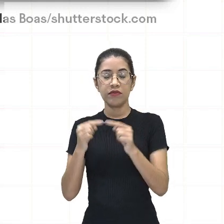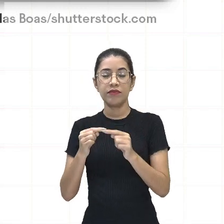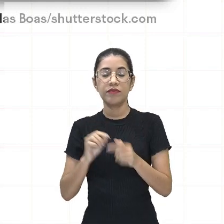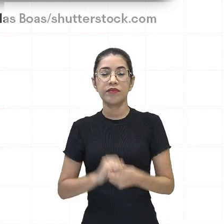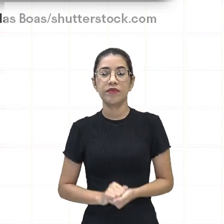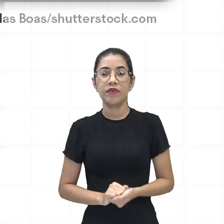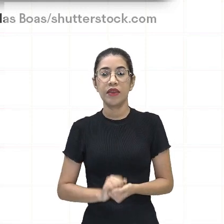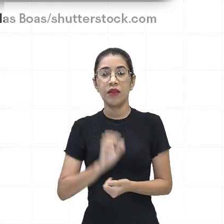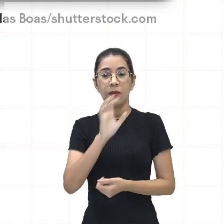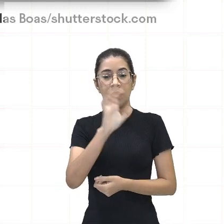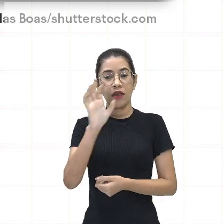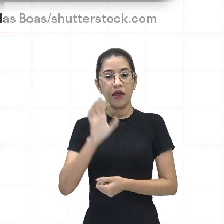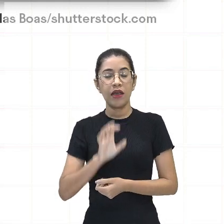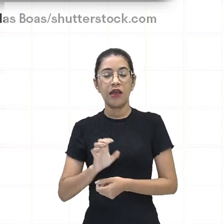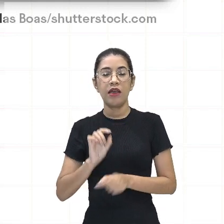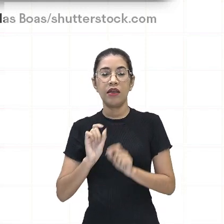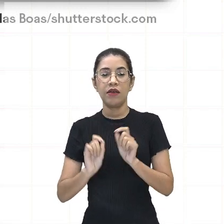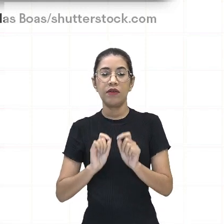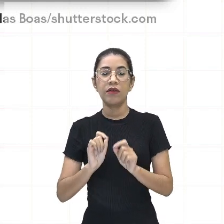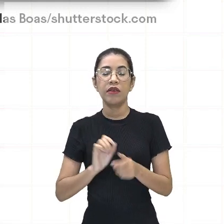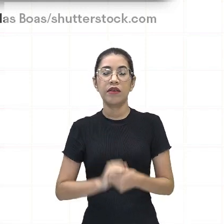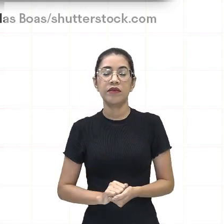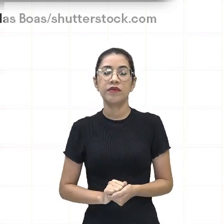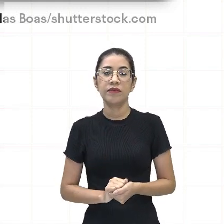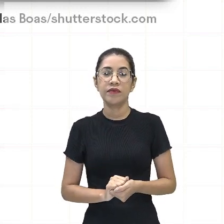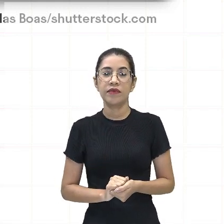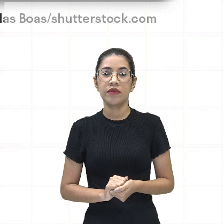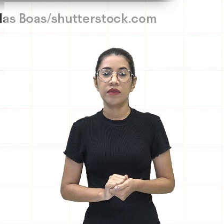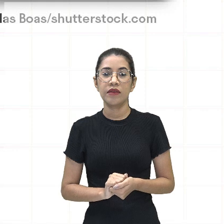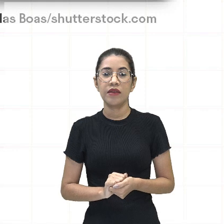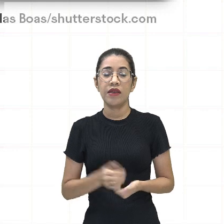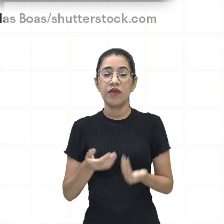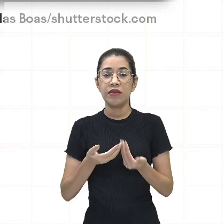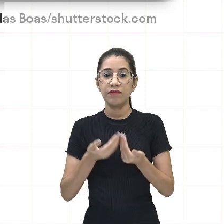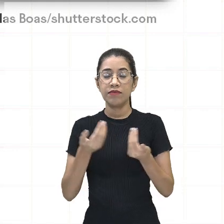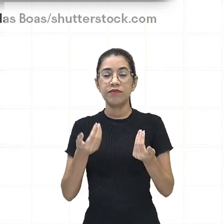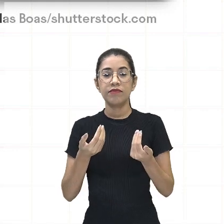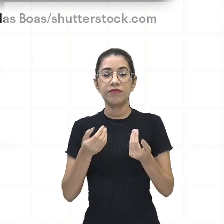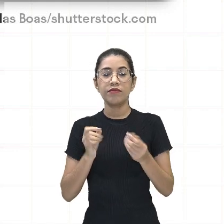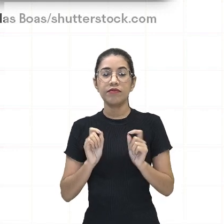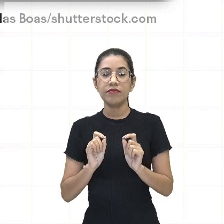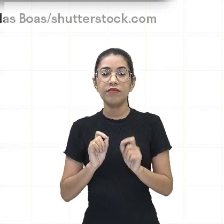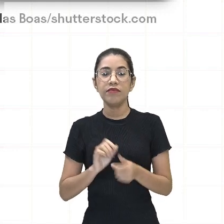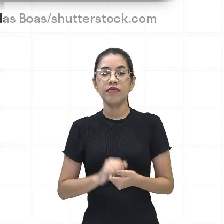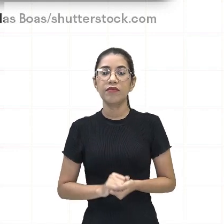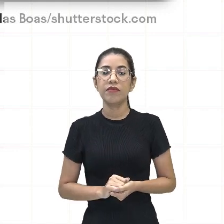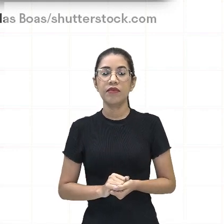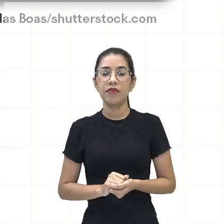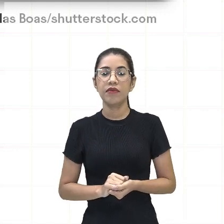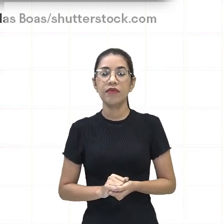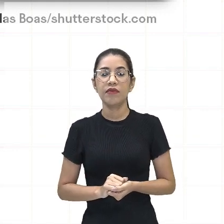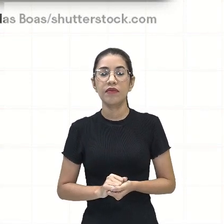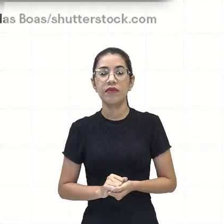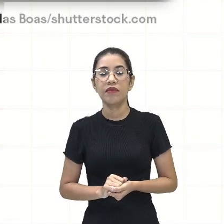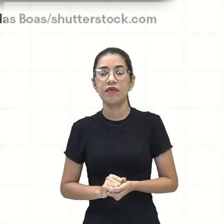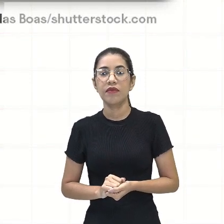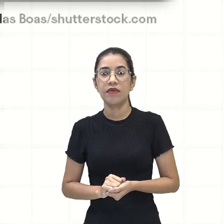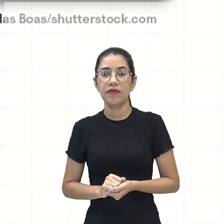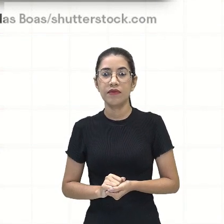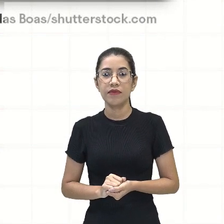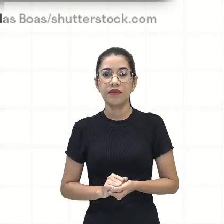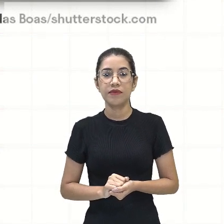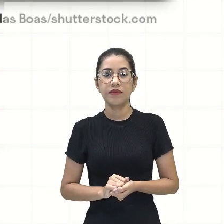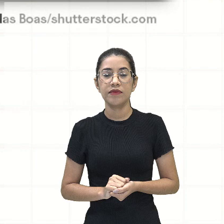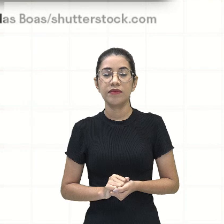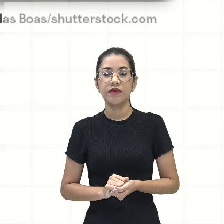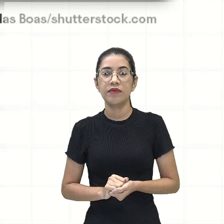regionalização é o processo aí de dividir, tá bom? Então, aqui eu trouxe o conceito para vocês, né,